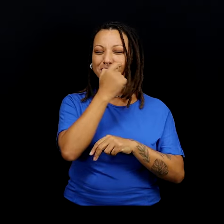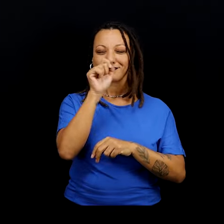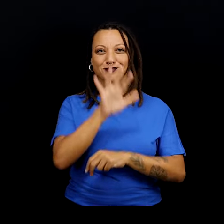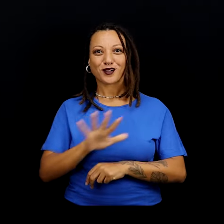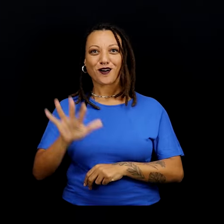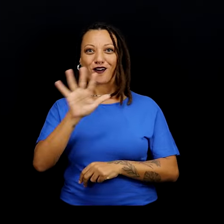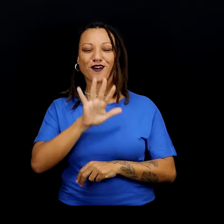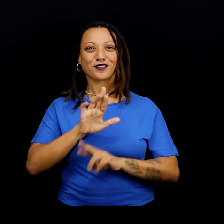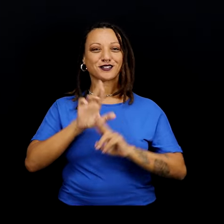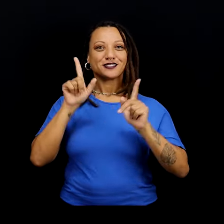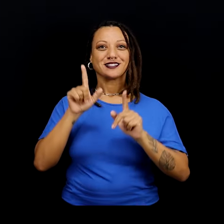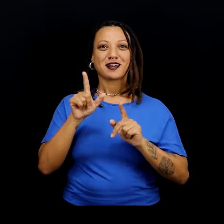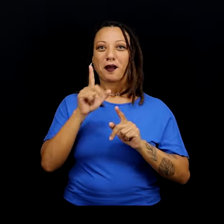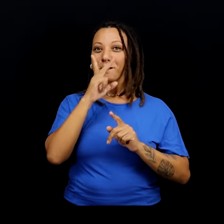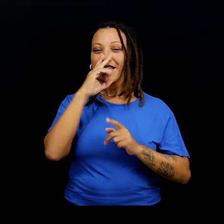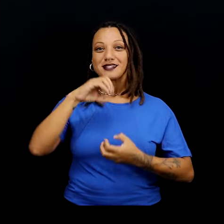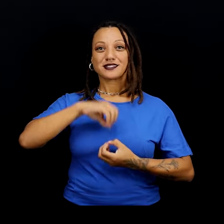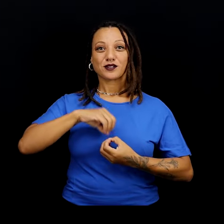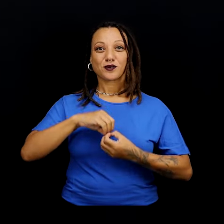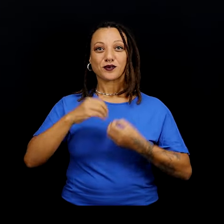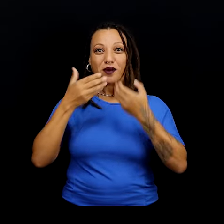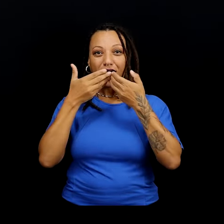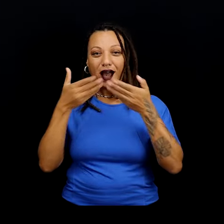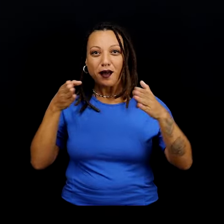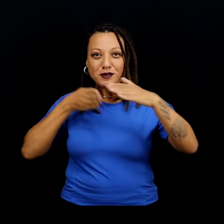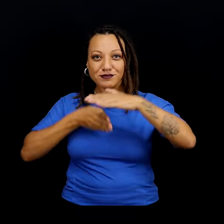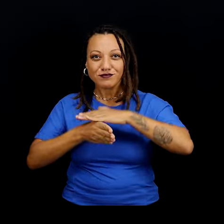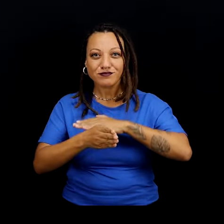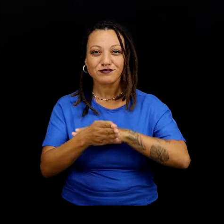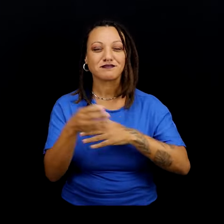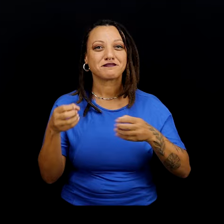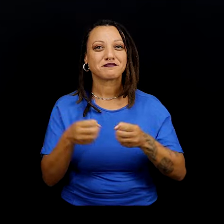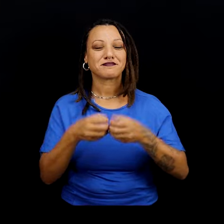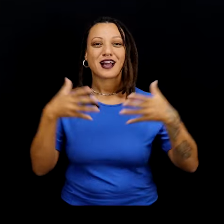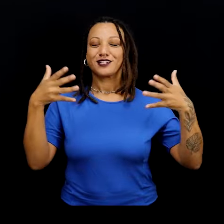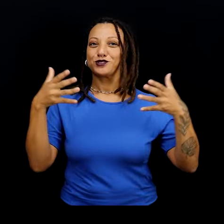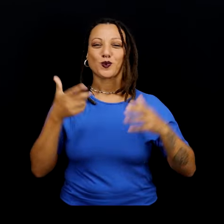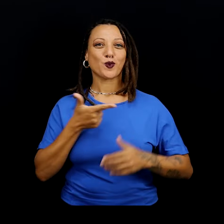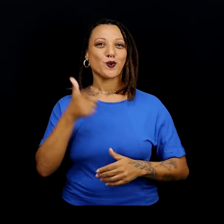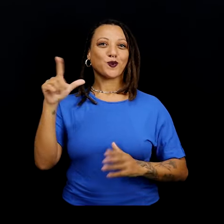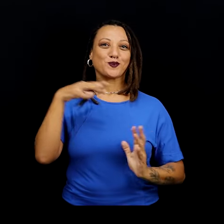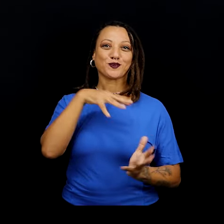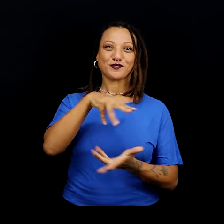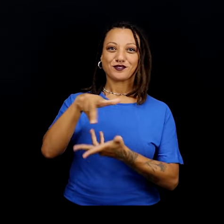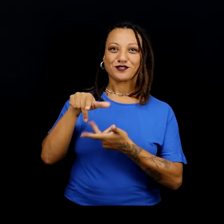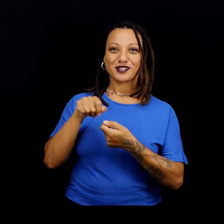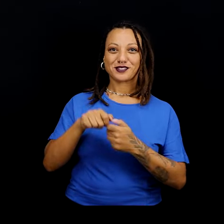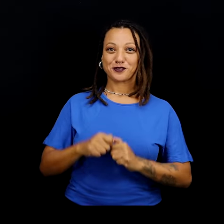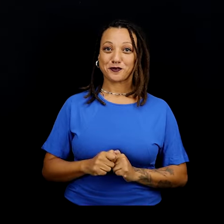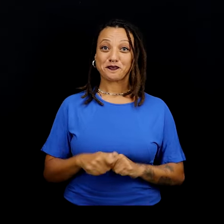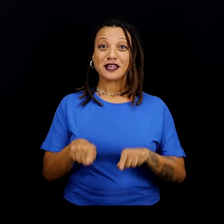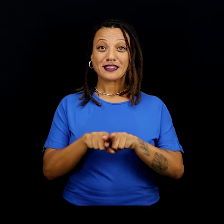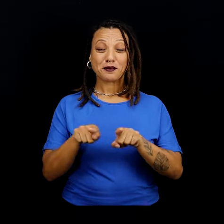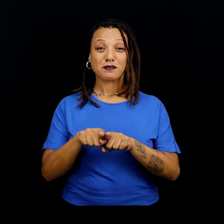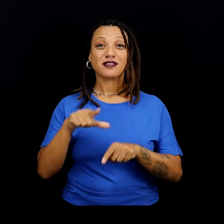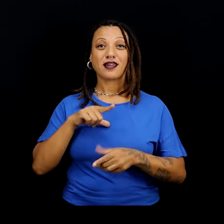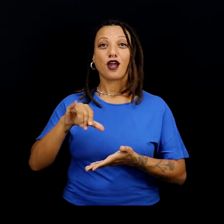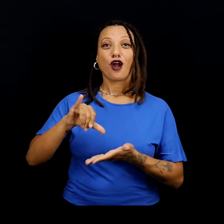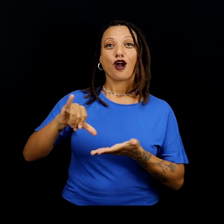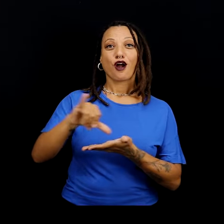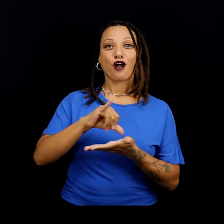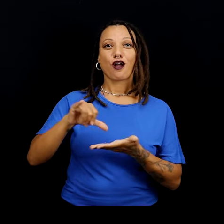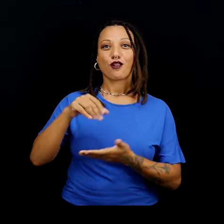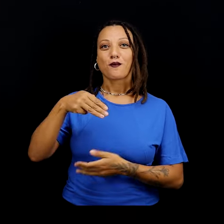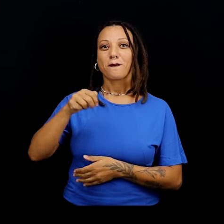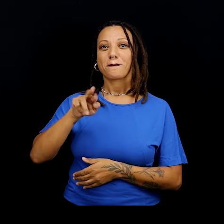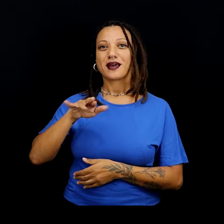gente penetrasse num outro universo, um universo mágico do Guto. Além dessa, tem o Óleo Maria em Busca